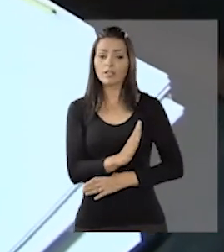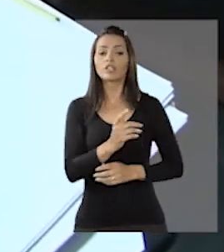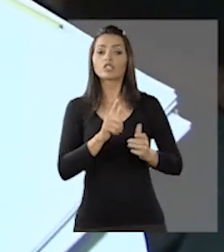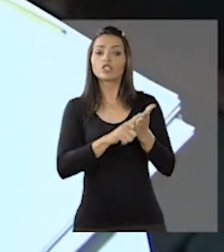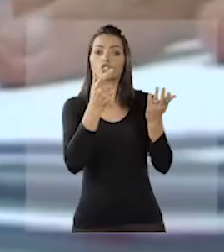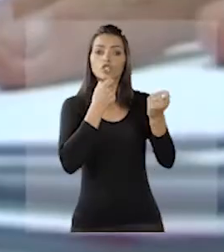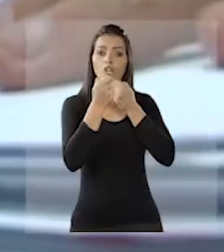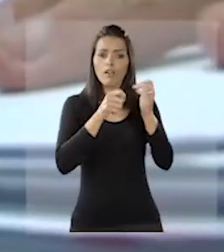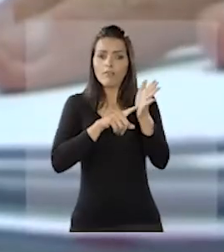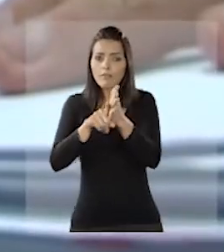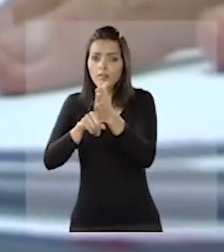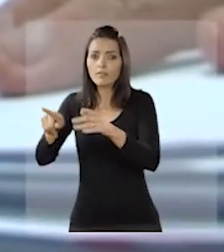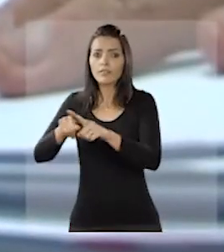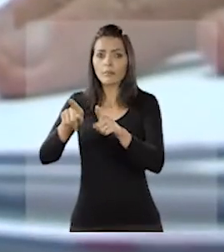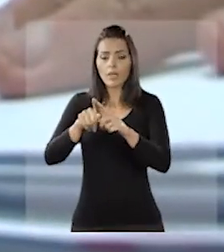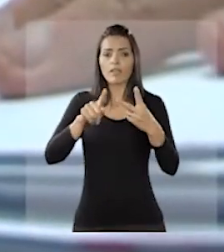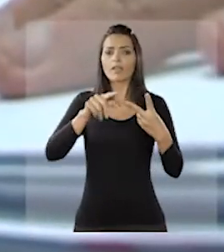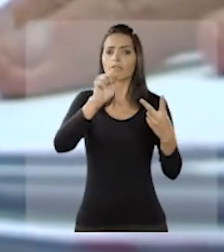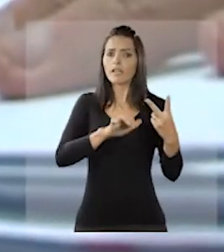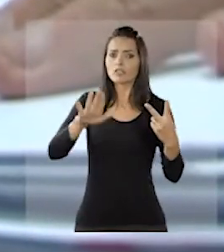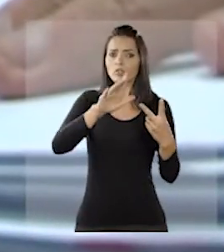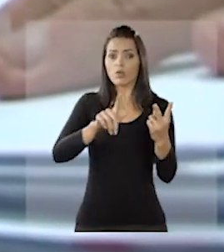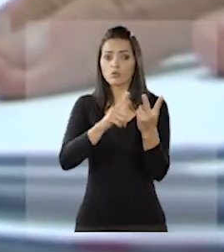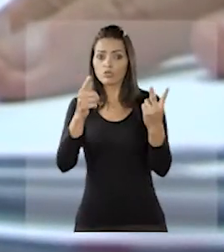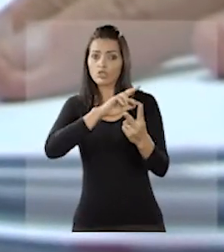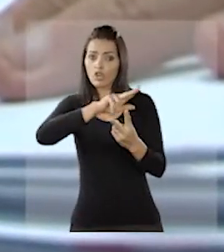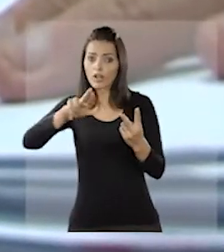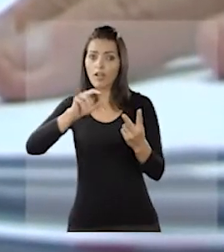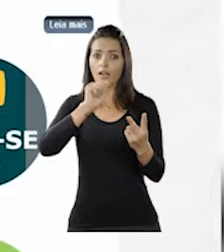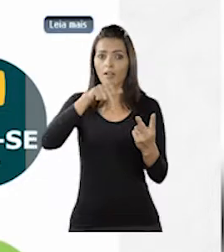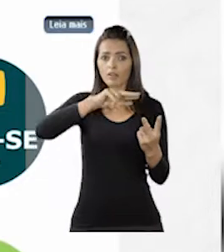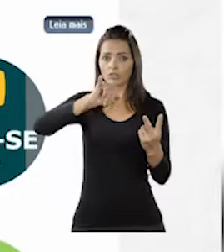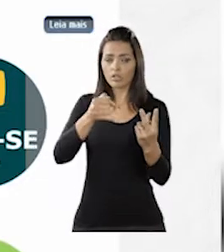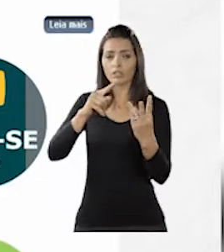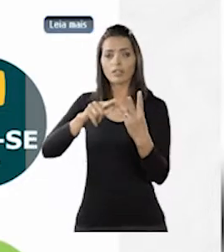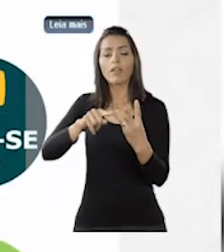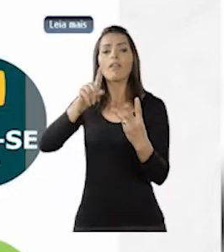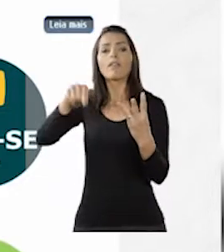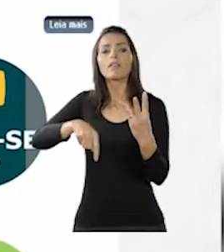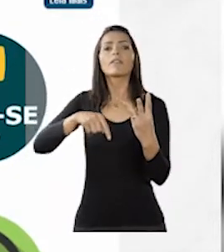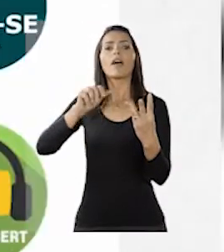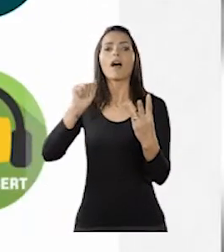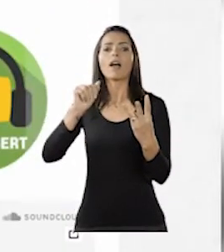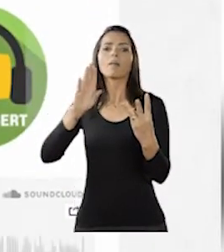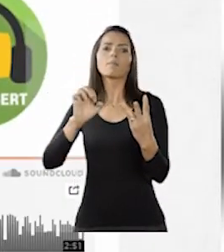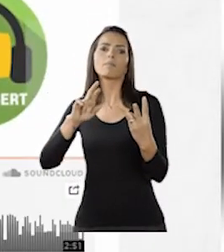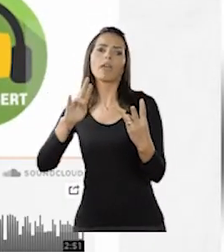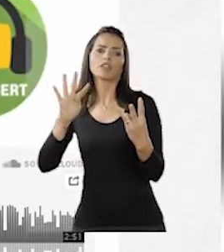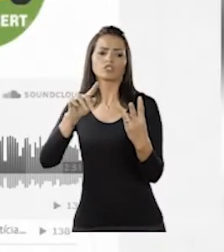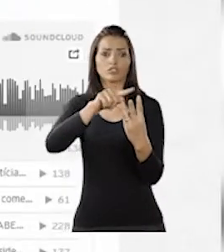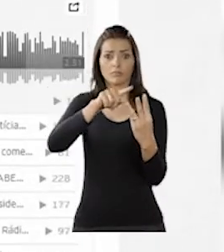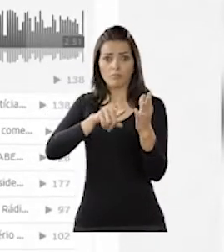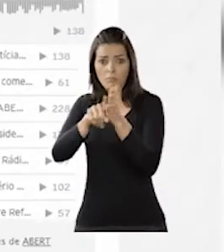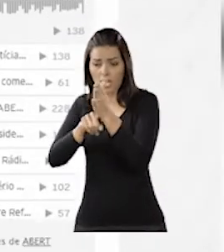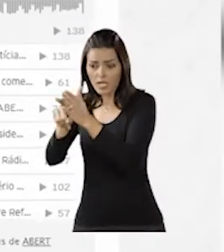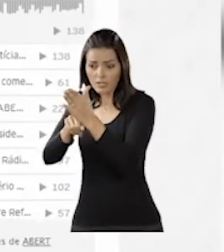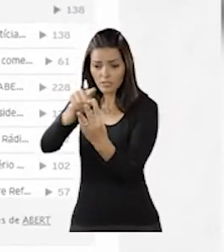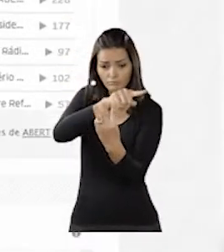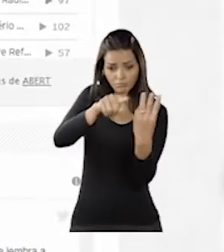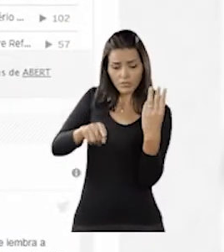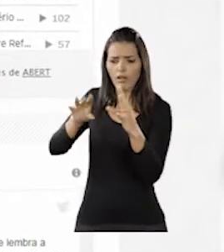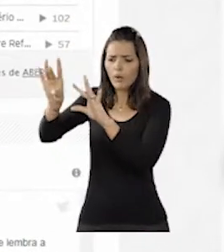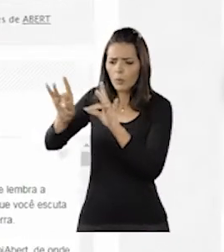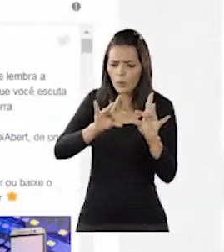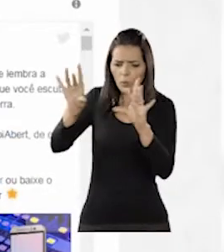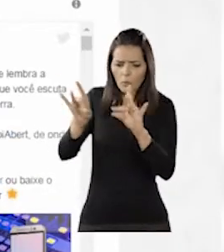Brasileiras de Jornalismo Investigativo, Nacional de Jornais, a ANJ, e Brasileira de Emissoras de Rádio e Televisão, a